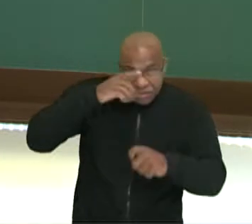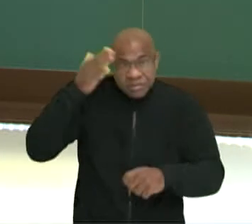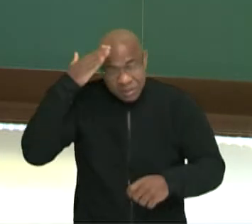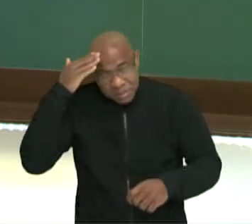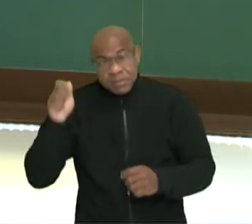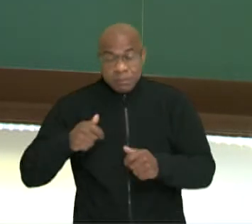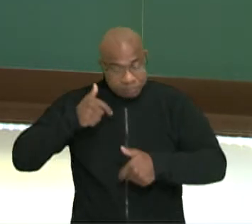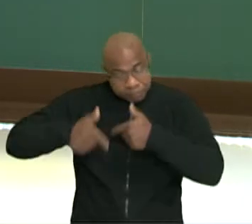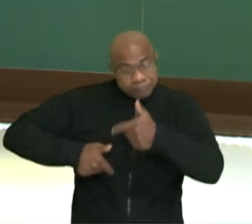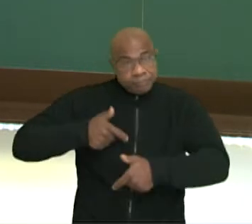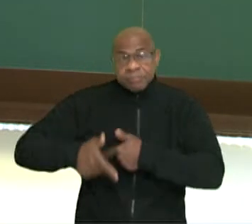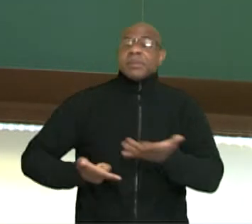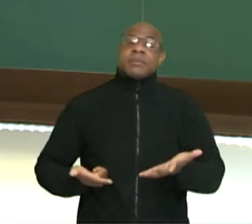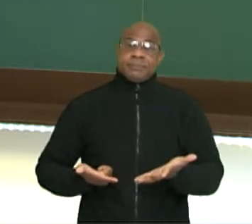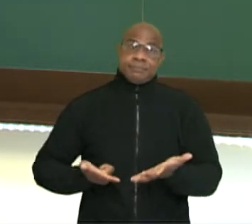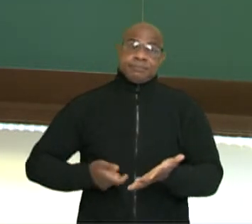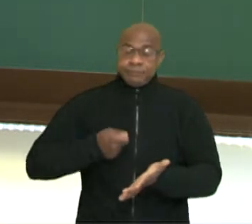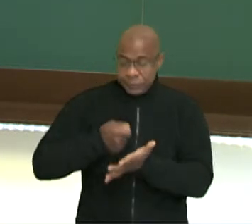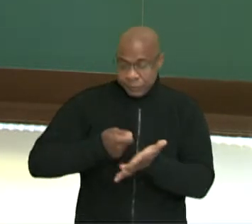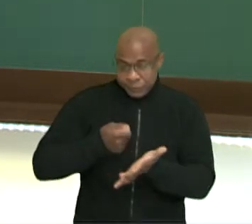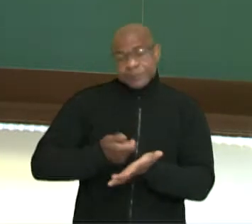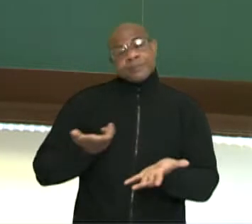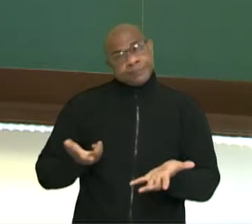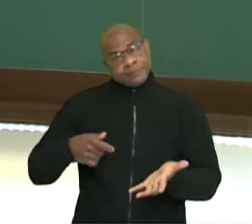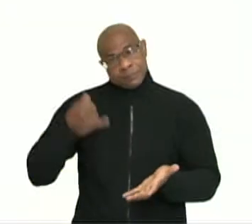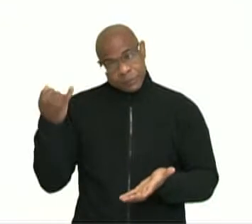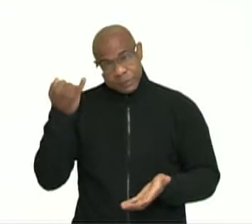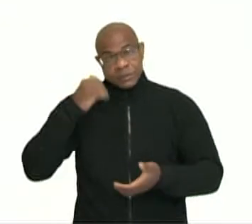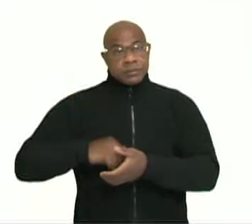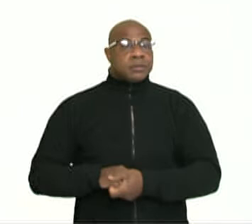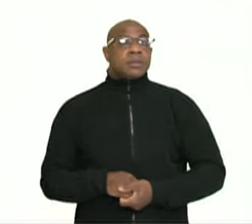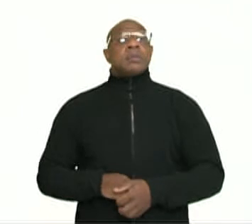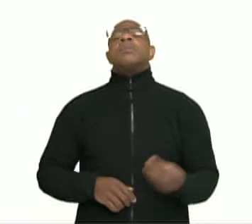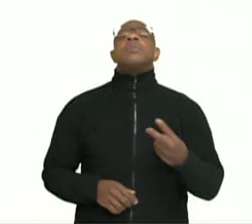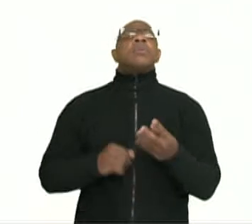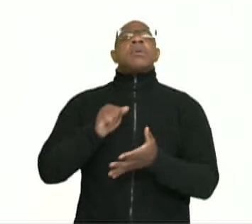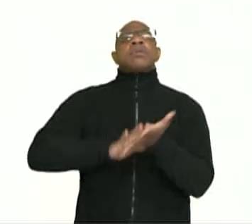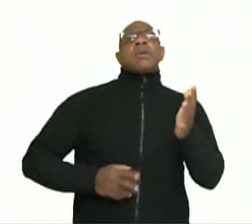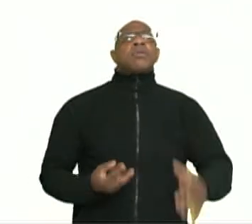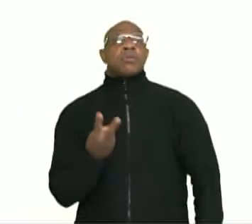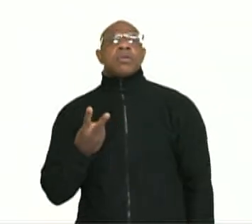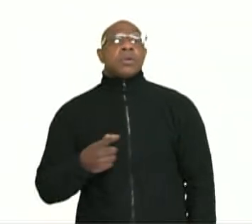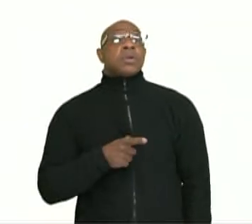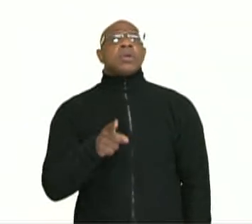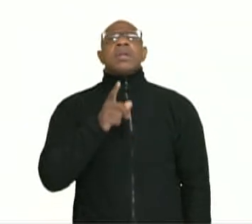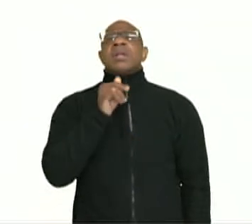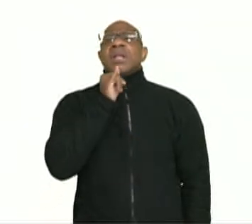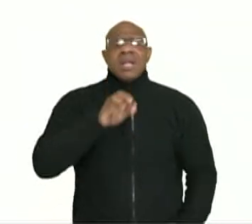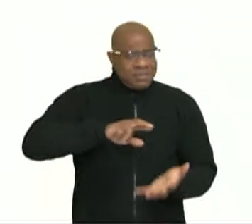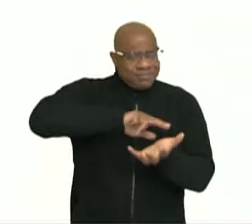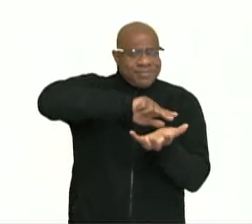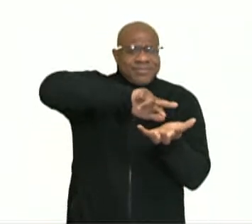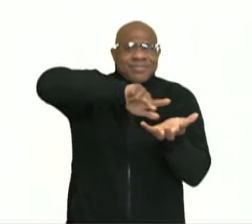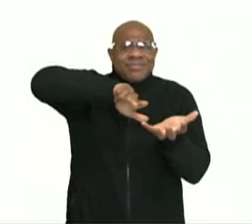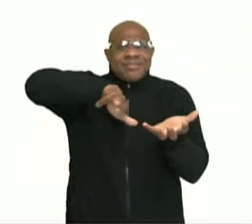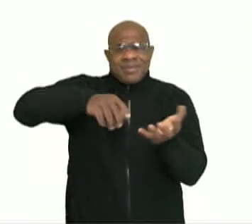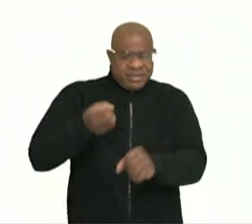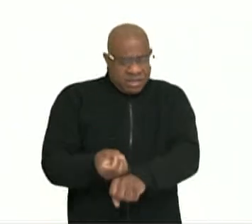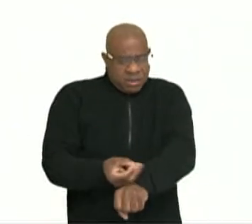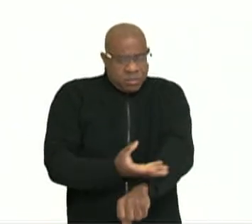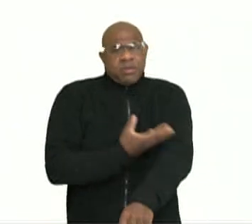aqui, gente, ó. Exercício 2 para você, olha lá. Ó. O que você acha da diversidade de emoções presentes em nossa